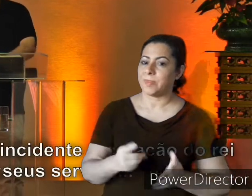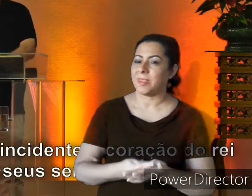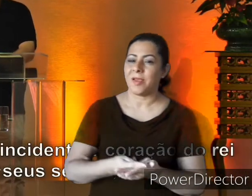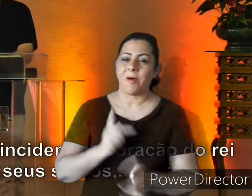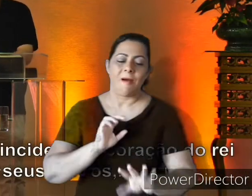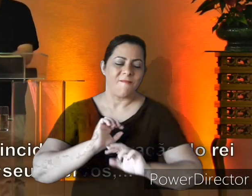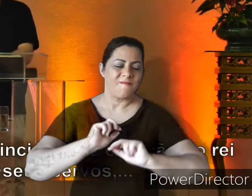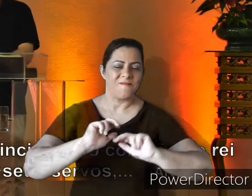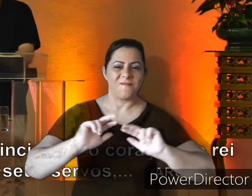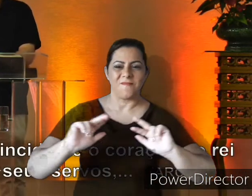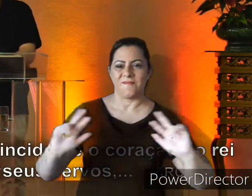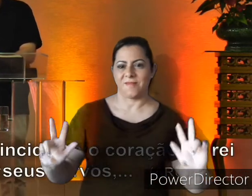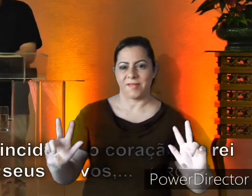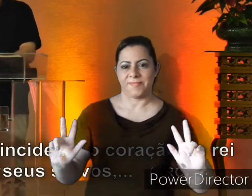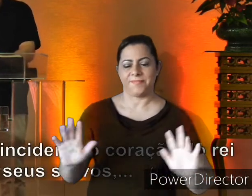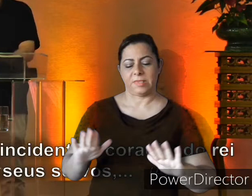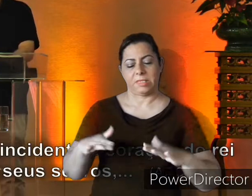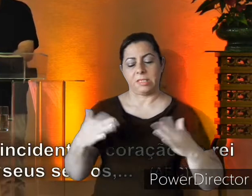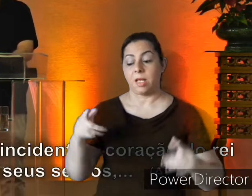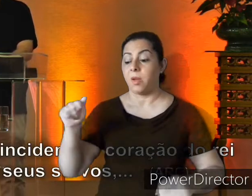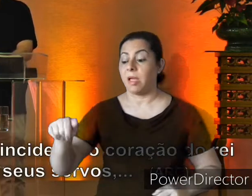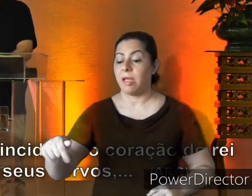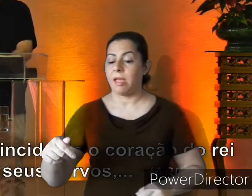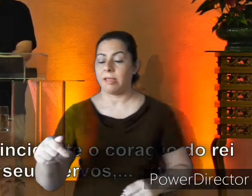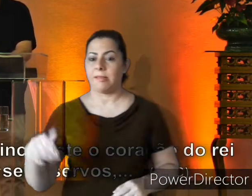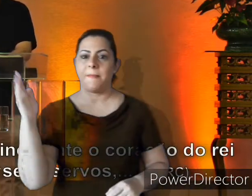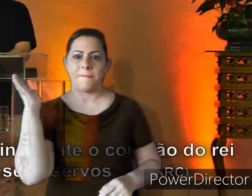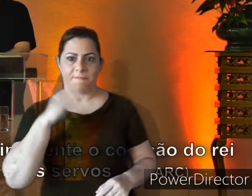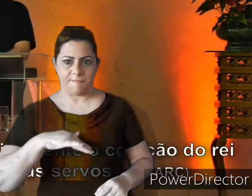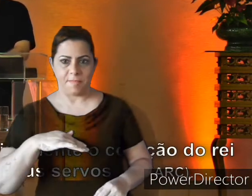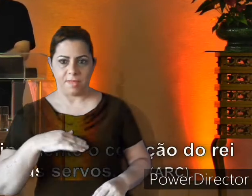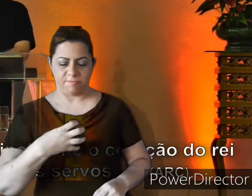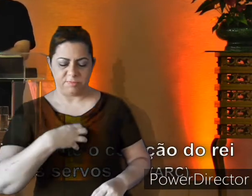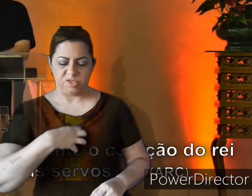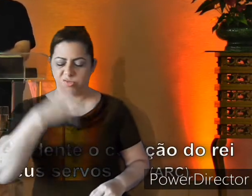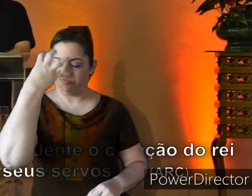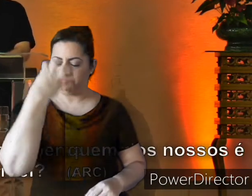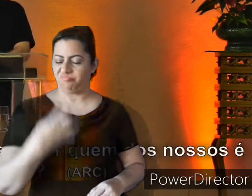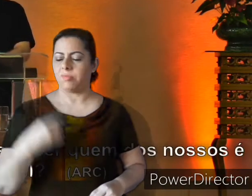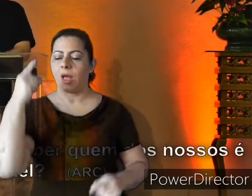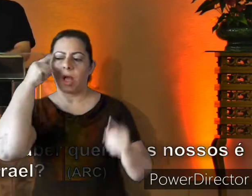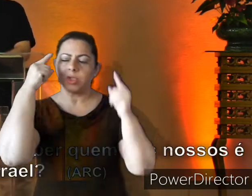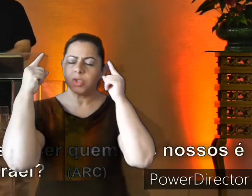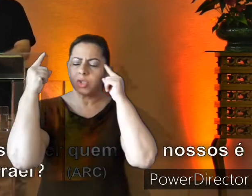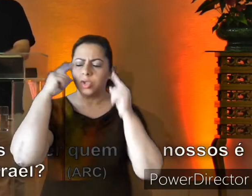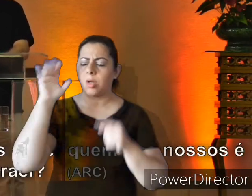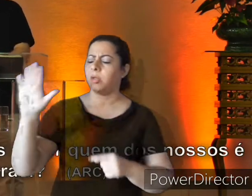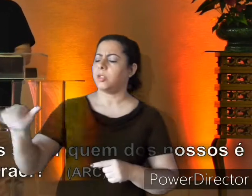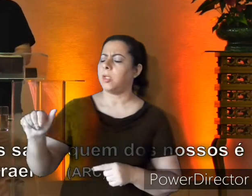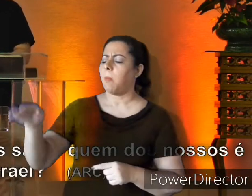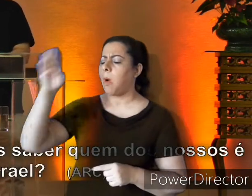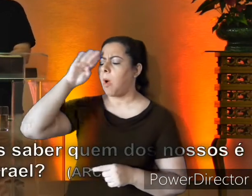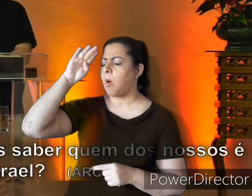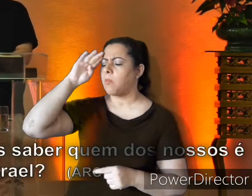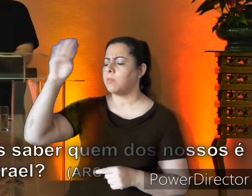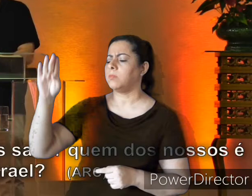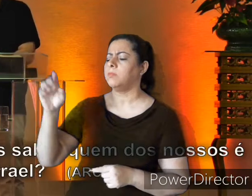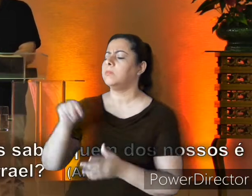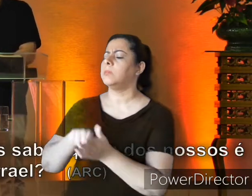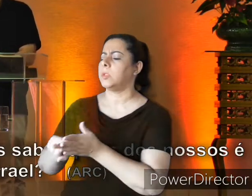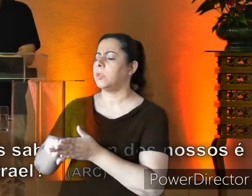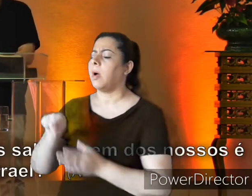Síria, e chamou seus servos e lhes disse: não me fareis saber quem dos nossos é pelo rei de